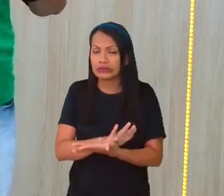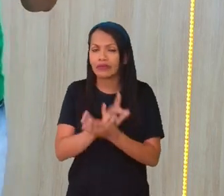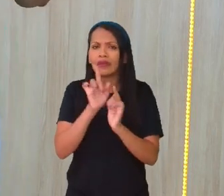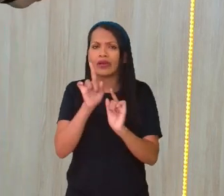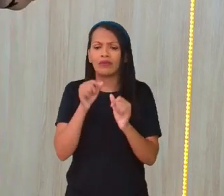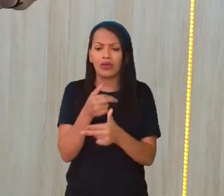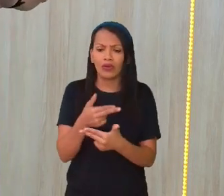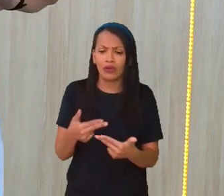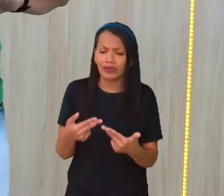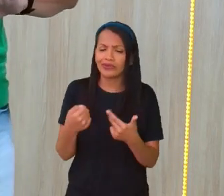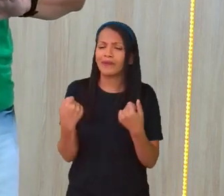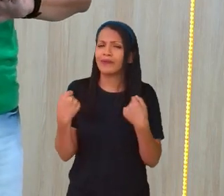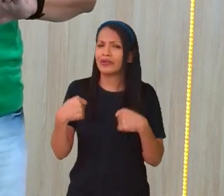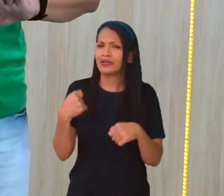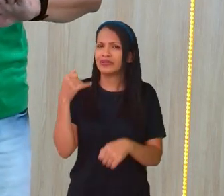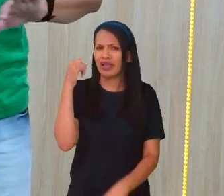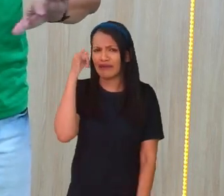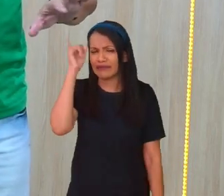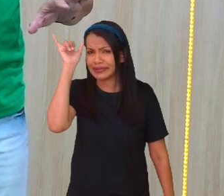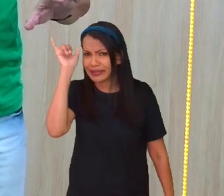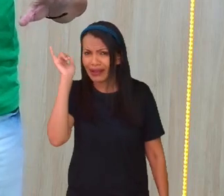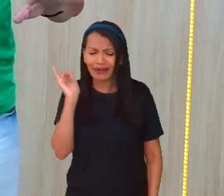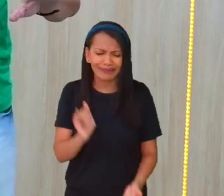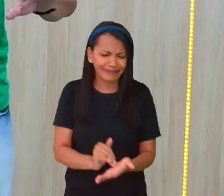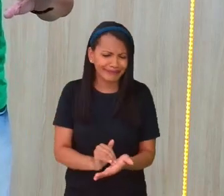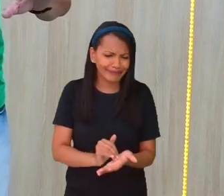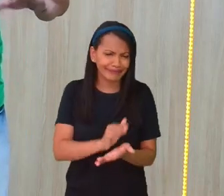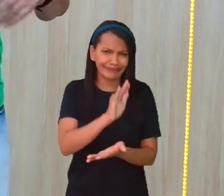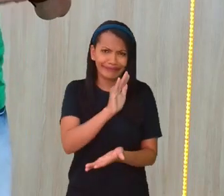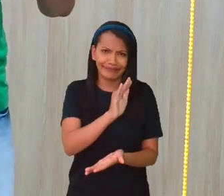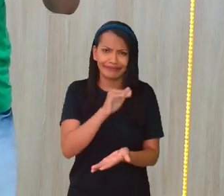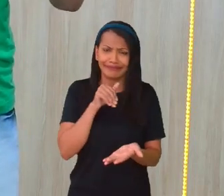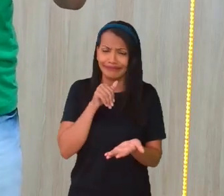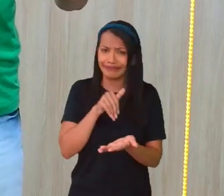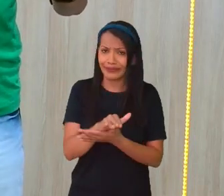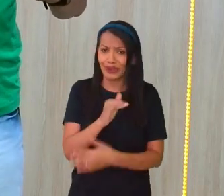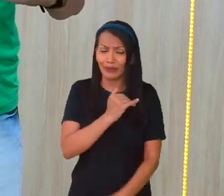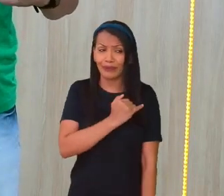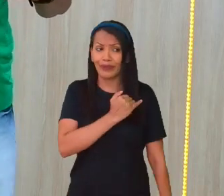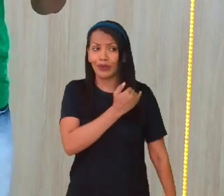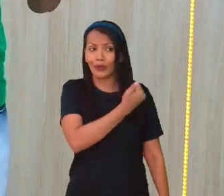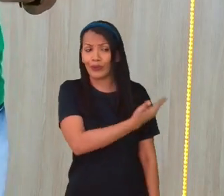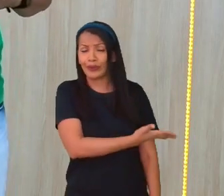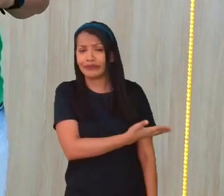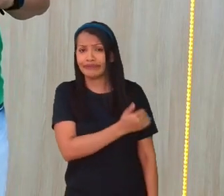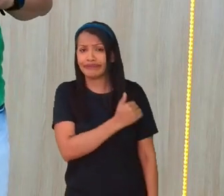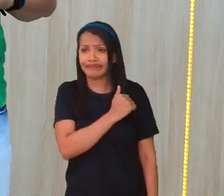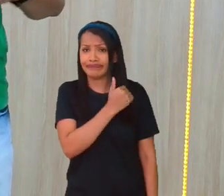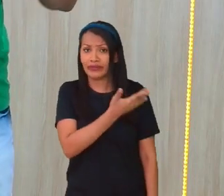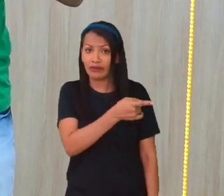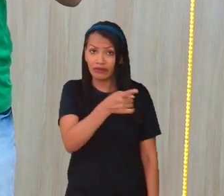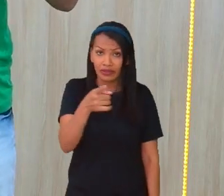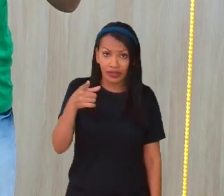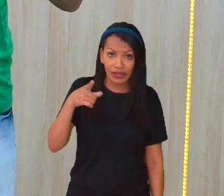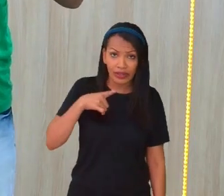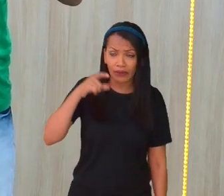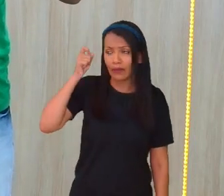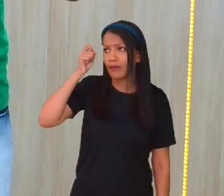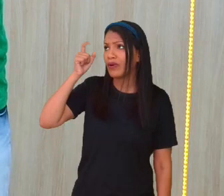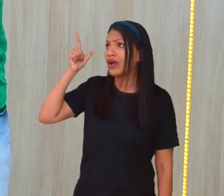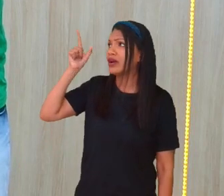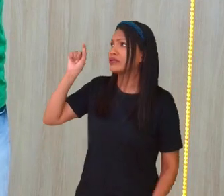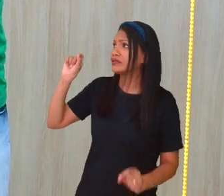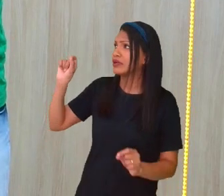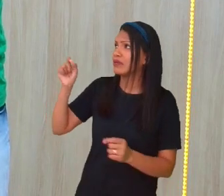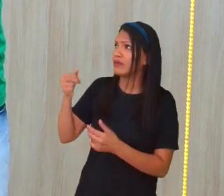que a gente deve abominar. Né? A questão do preconceito. preconceito. Você ter uma ideia